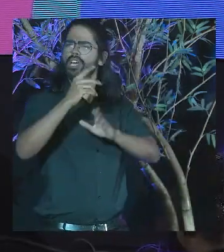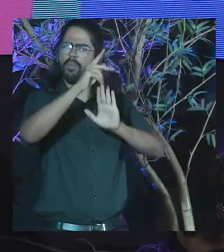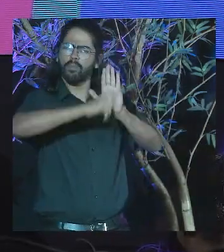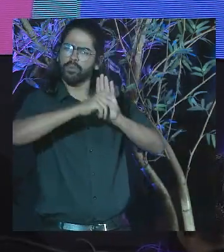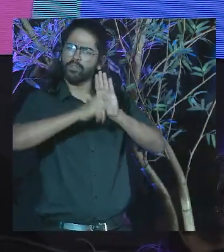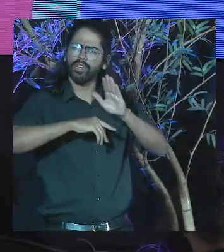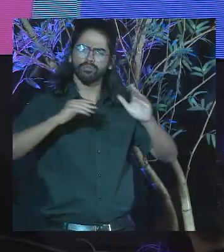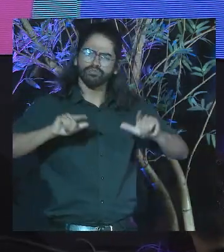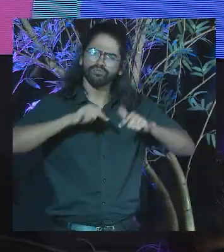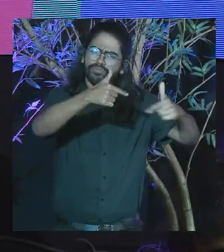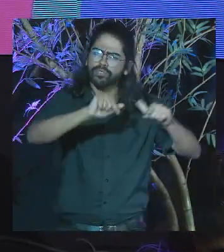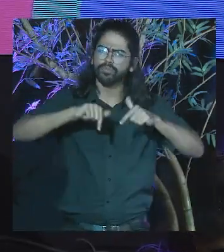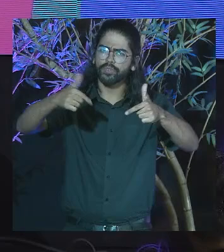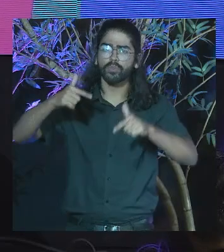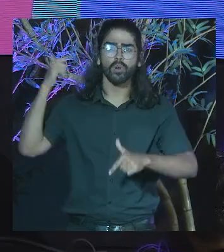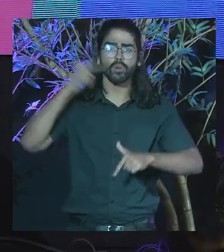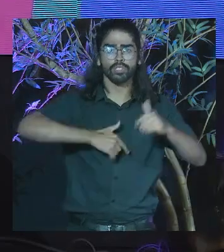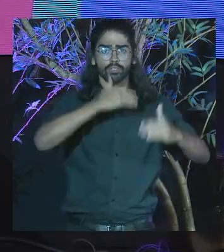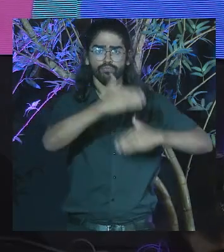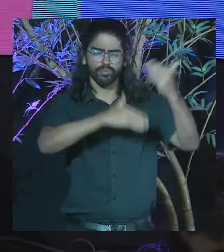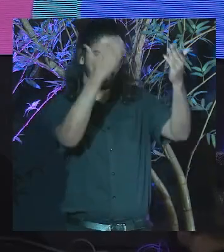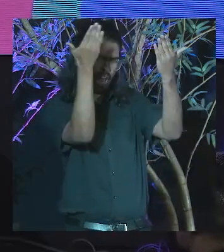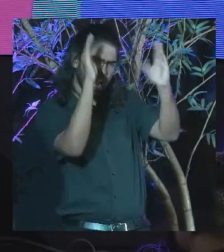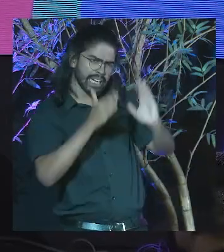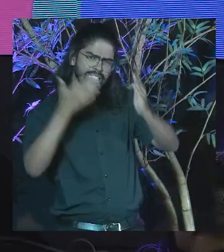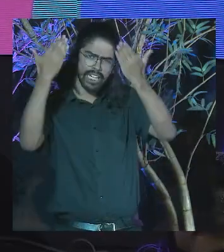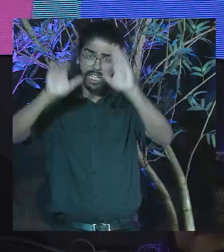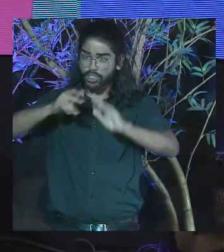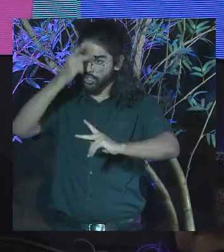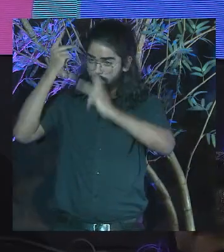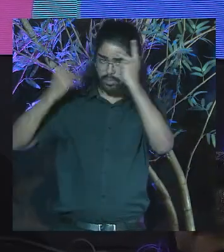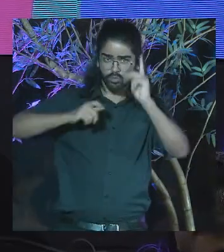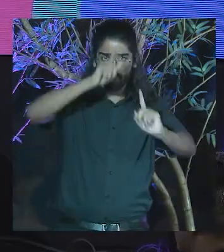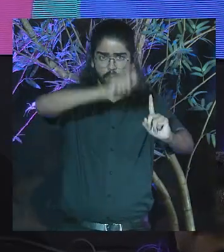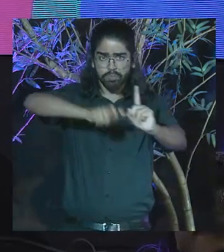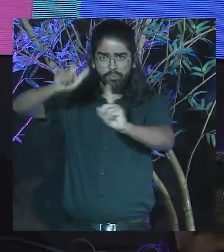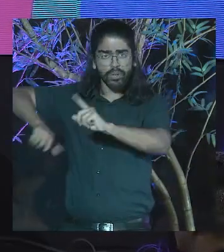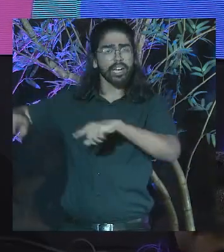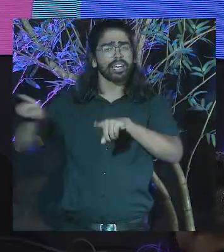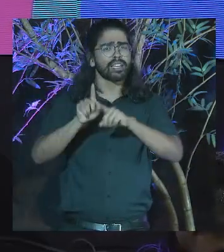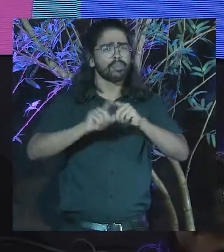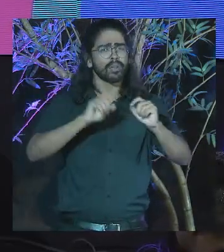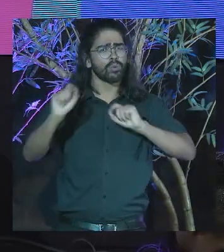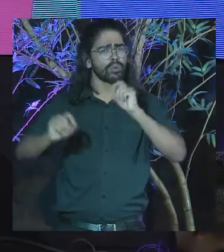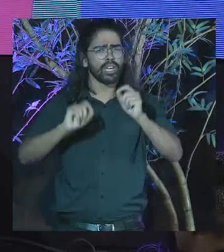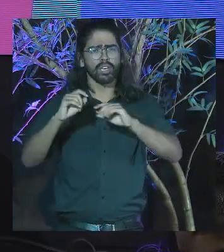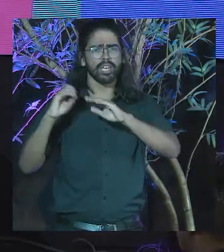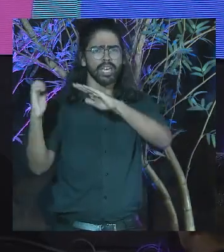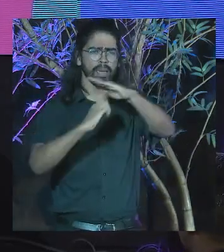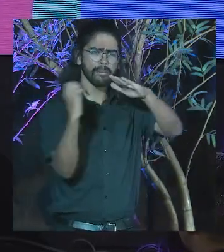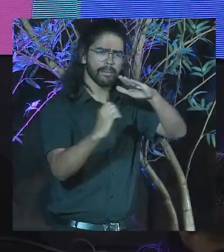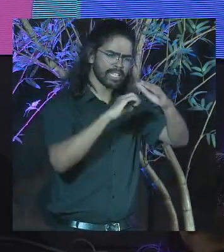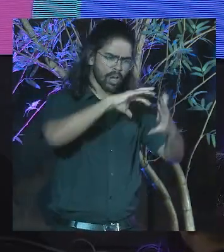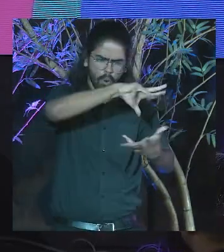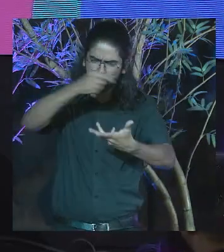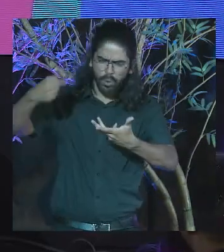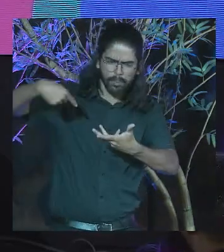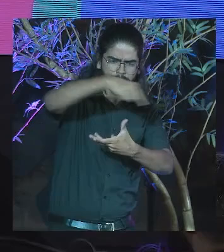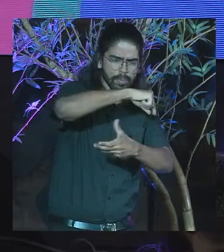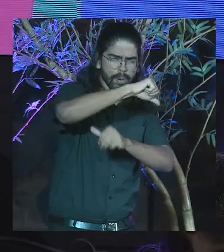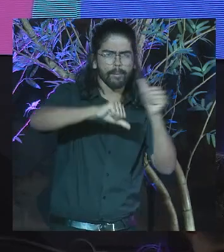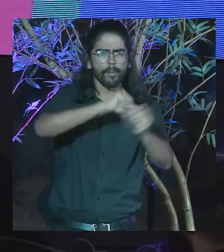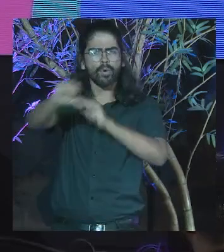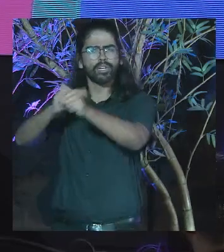projetos e iniciativas que aceleram o desenvolvimento analítico de pessoas e ajudam na transformação de organizações ao redor do mundo. Eu